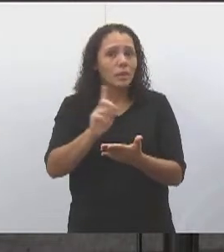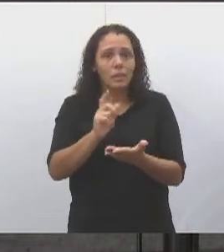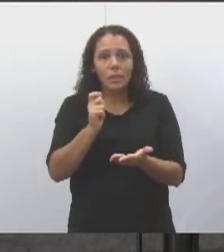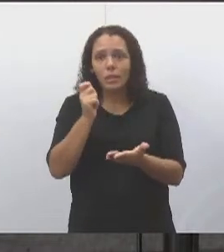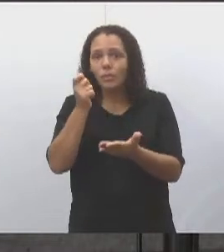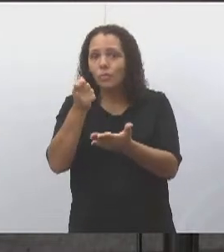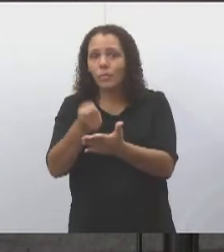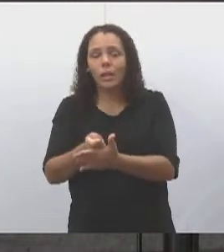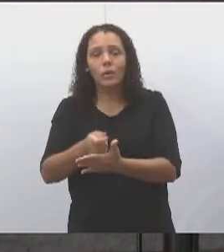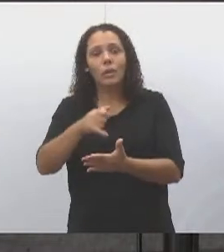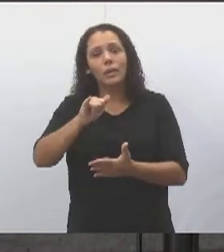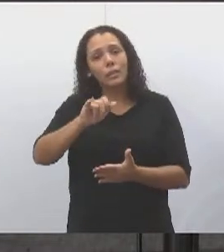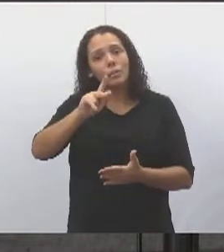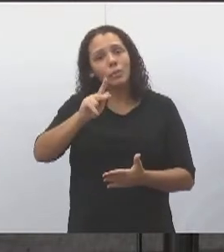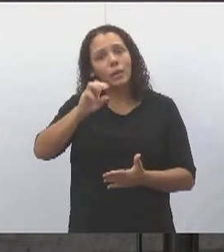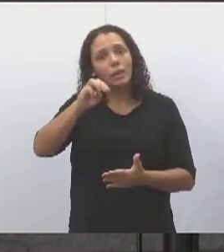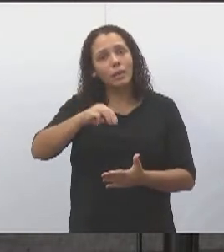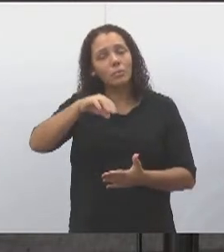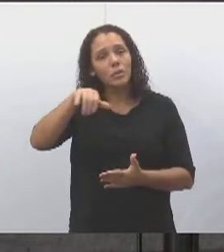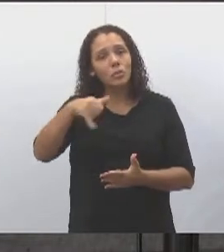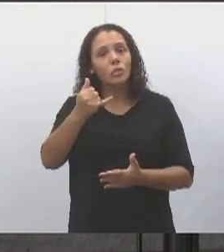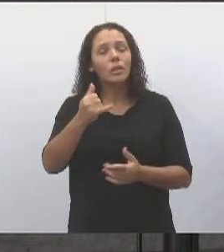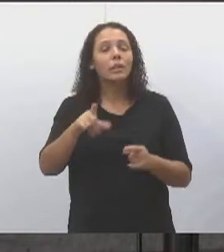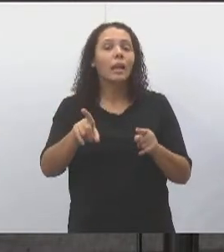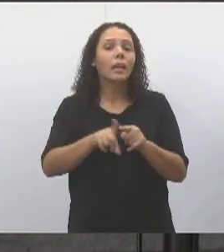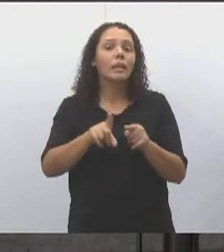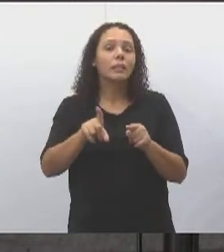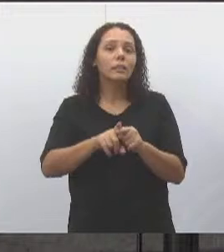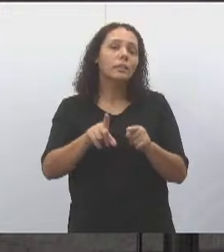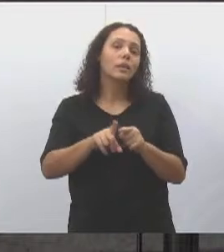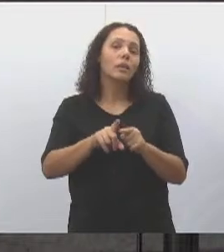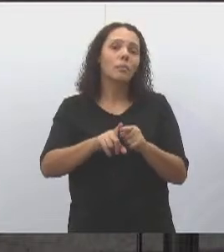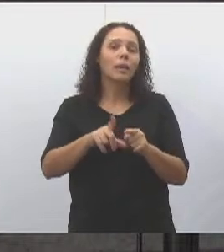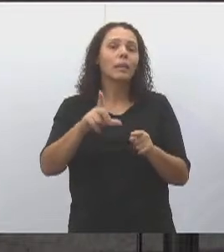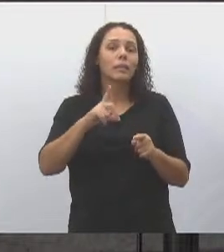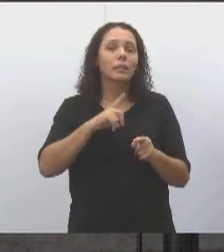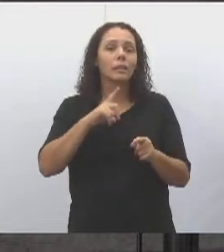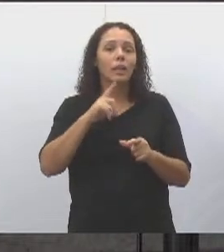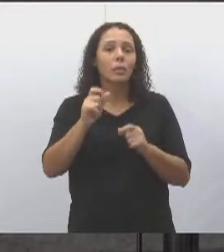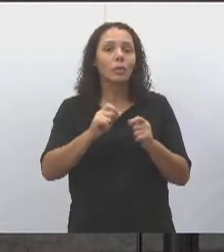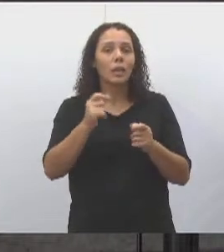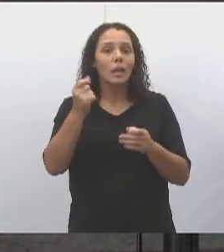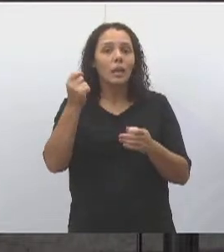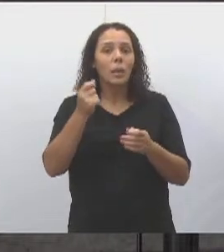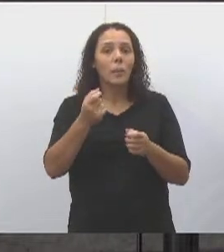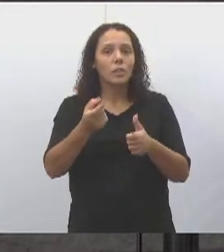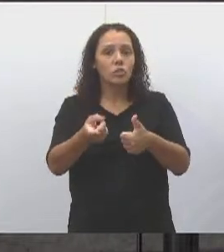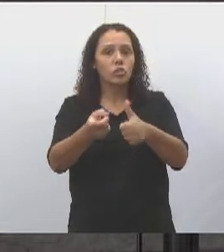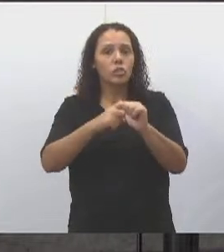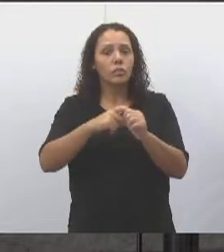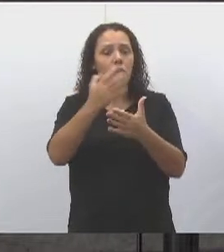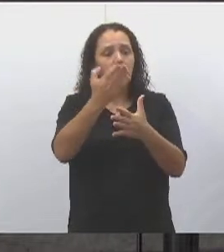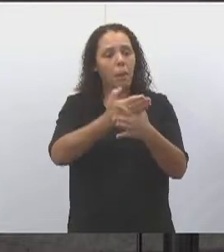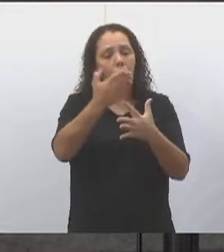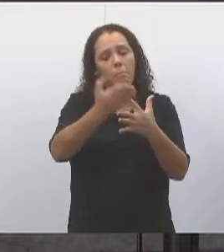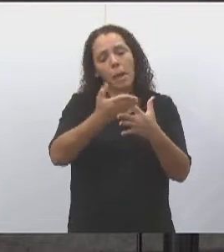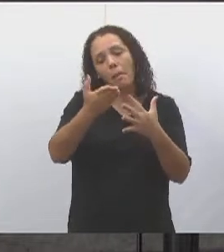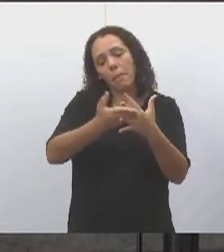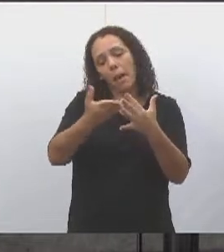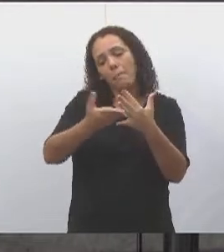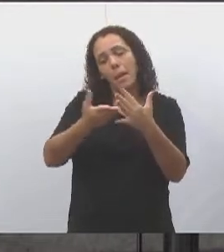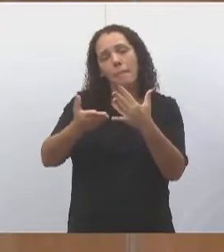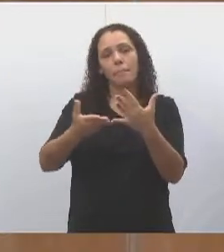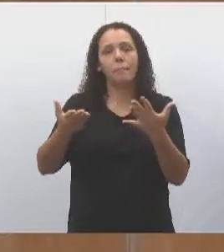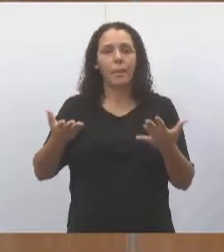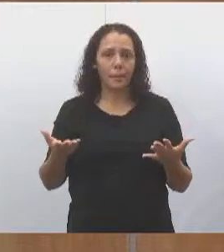pagamento de parcelas de dívidas que já vem de lá desde quando o Instituto foi criado. Tá ok? É isso que eu gostaria de saber. Muito obrigado.